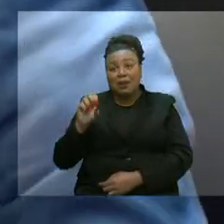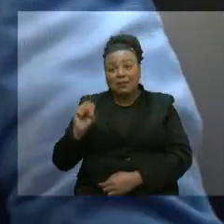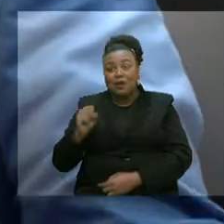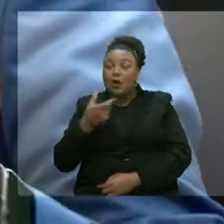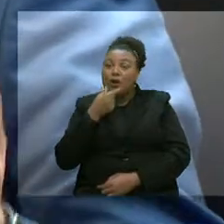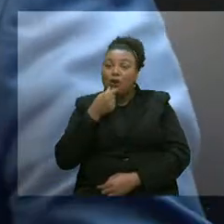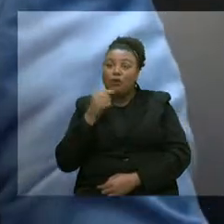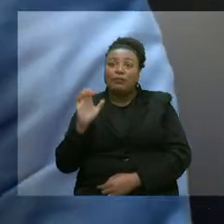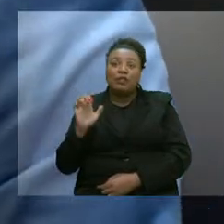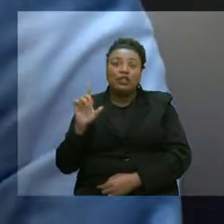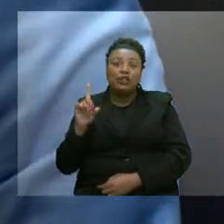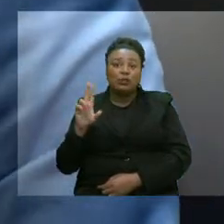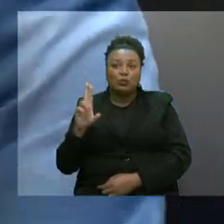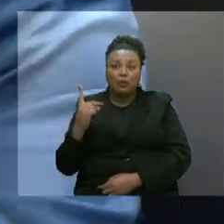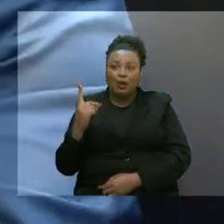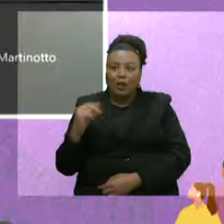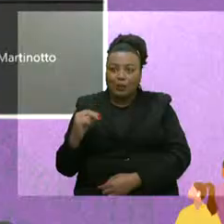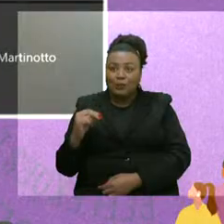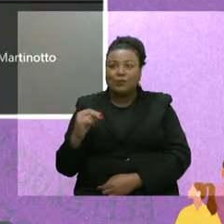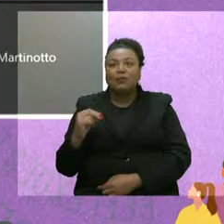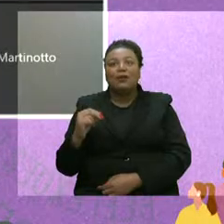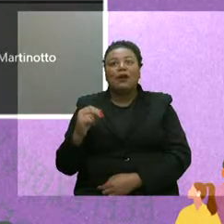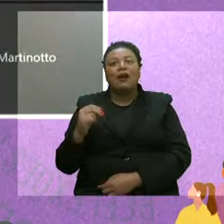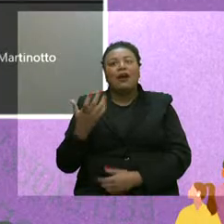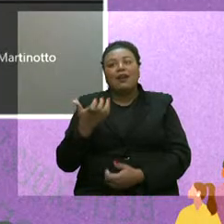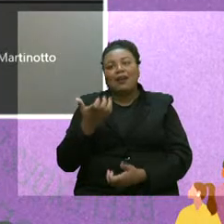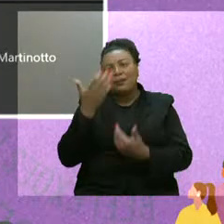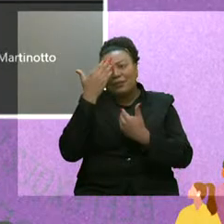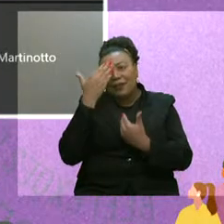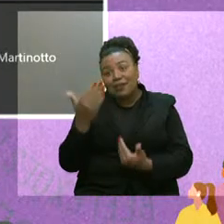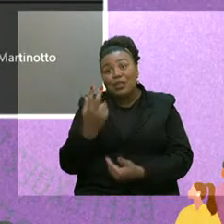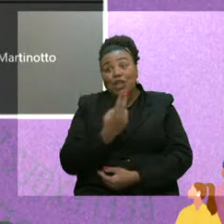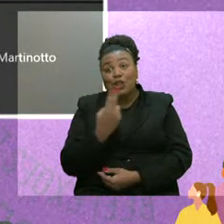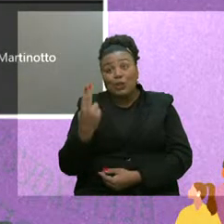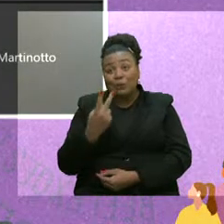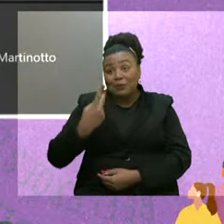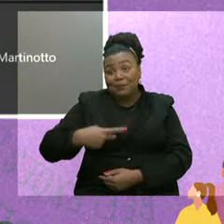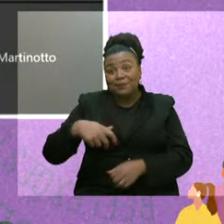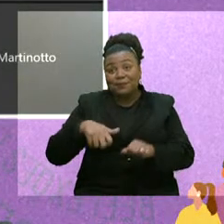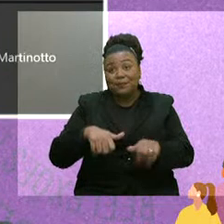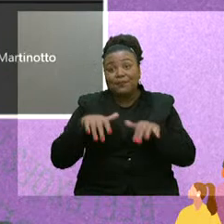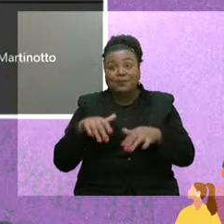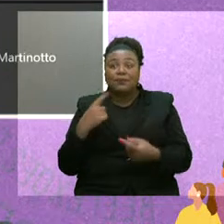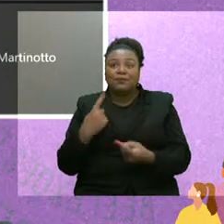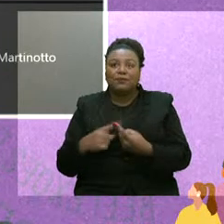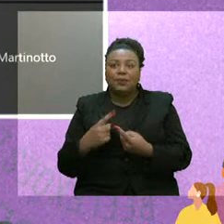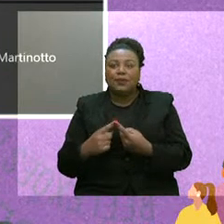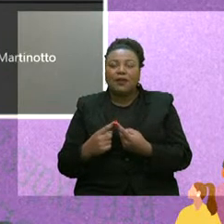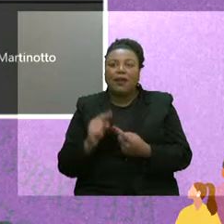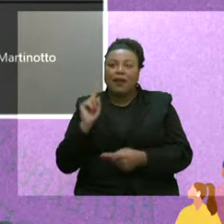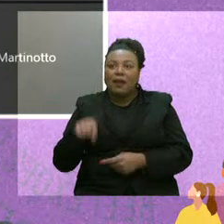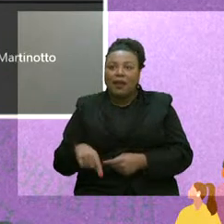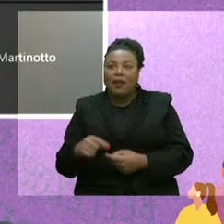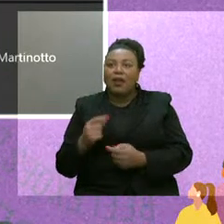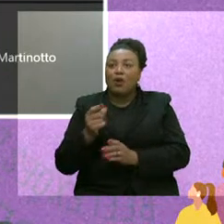doutor Eduardo Trindade. Ao CREMERS, aos nossos agradecimentos em nome da Assembleia Legislativa, pois foi